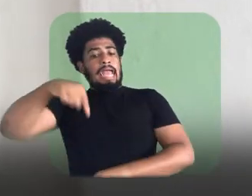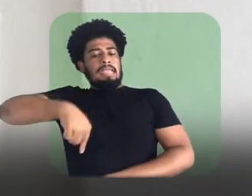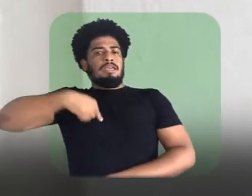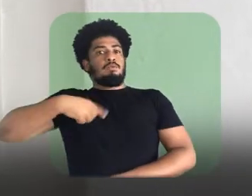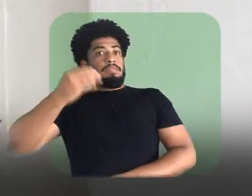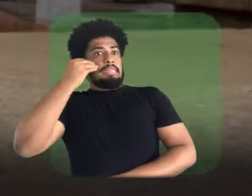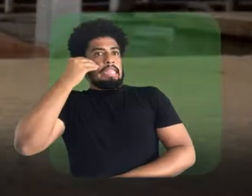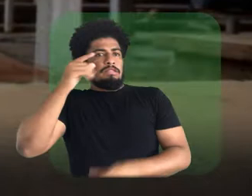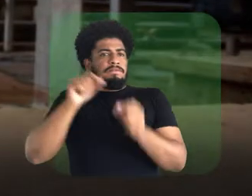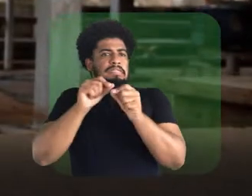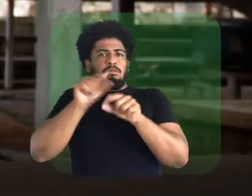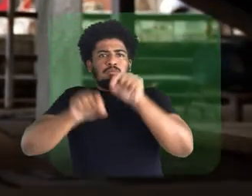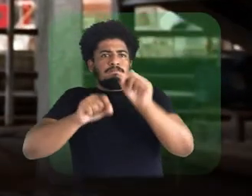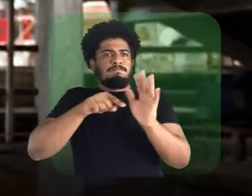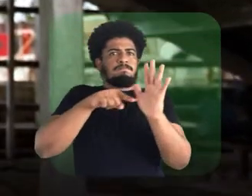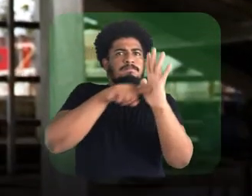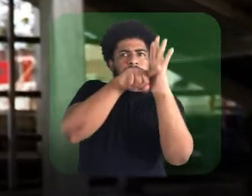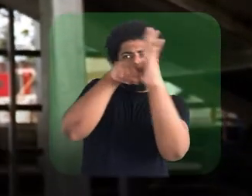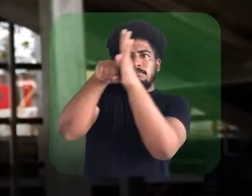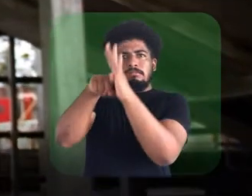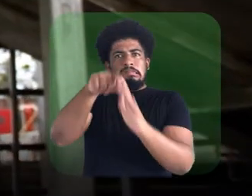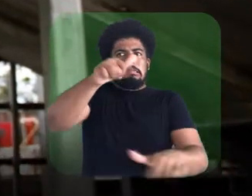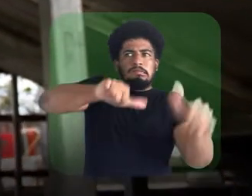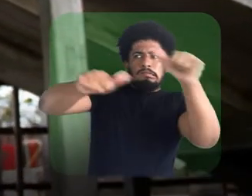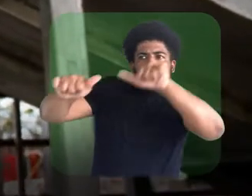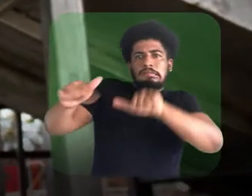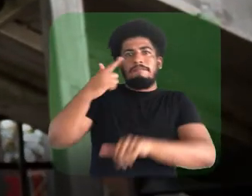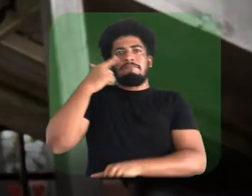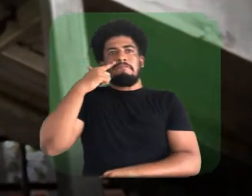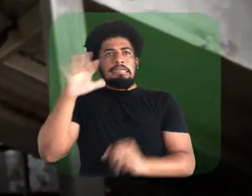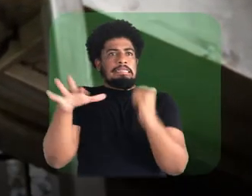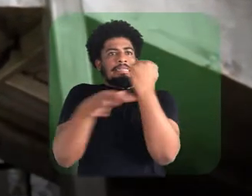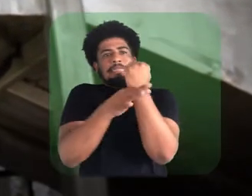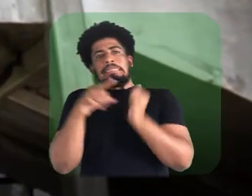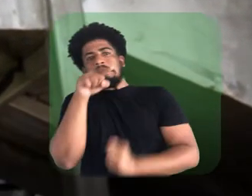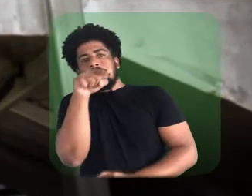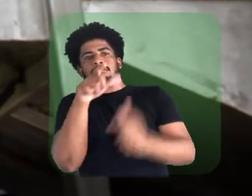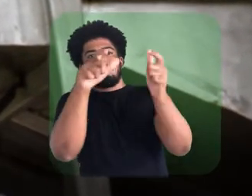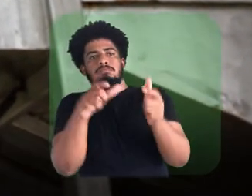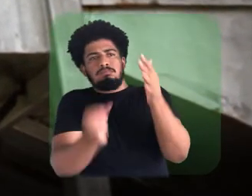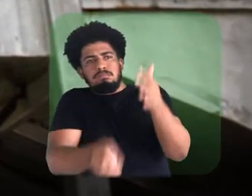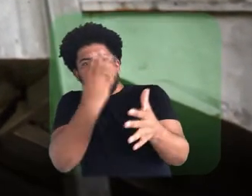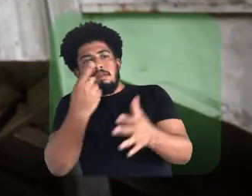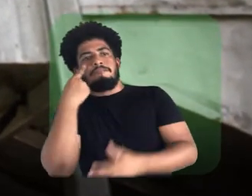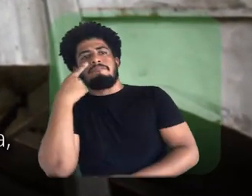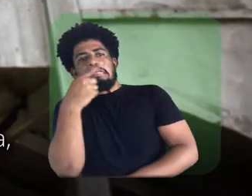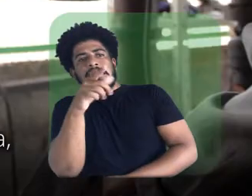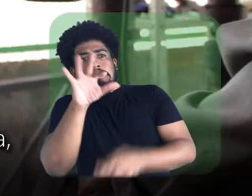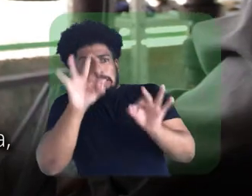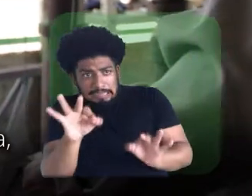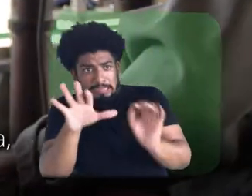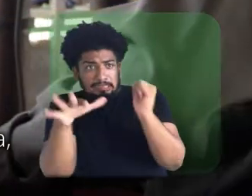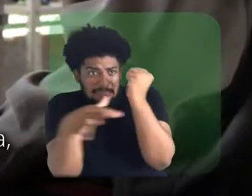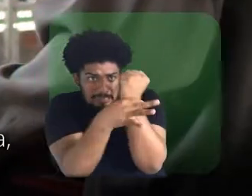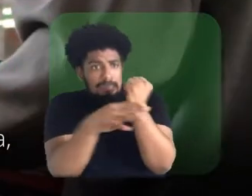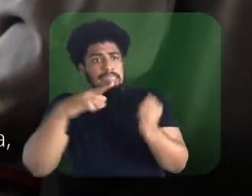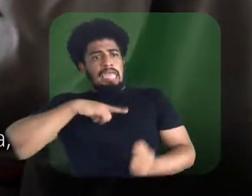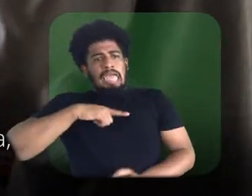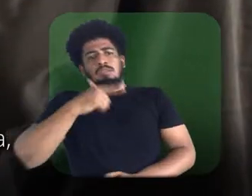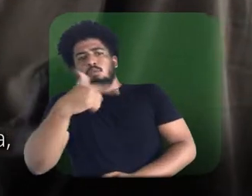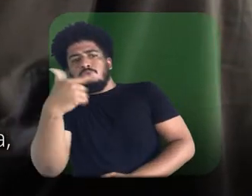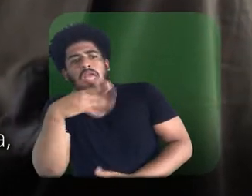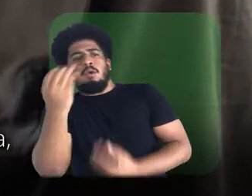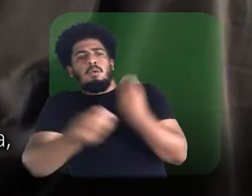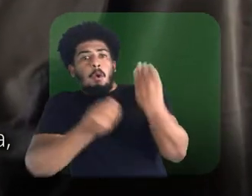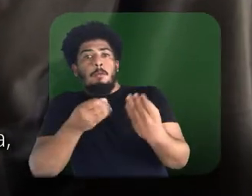eu tento fazer as minhas inspeções, eu faço minhas inspeções de segurança ali no local da produção, verificar se tem alguma condição